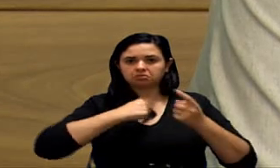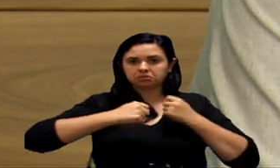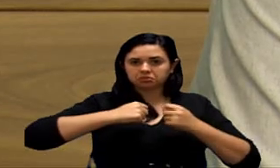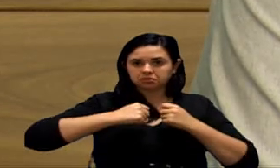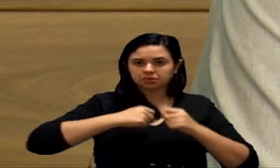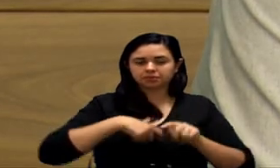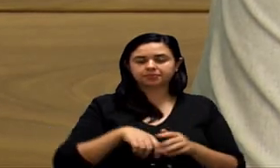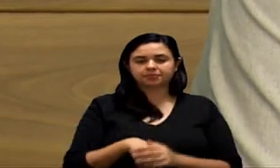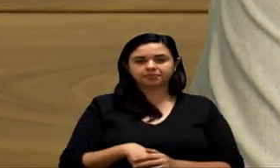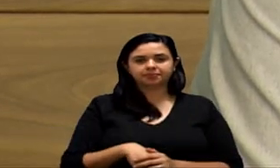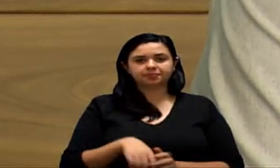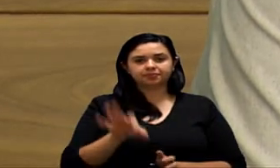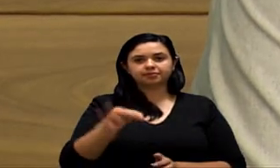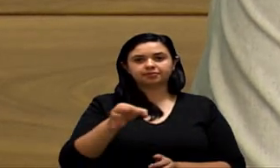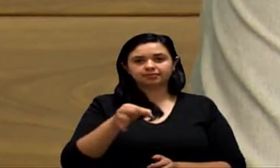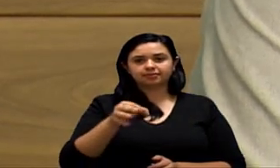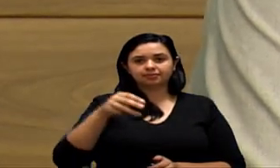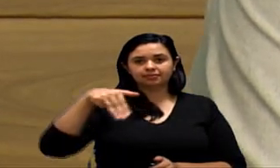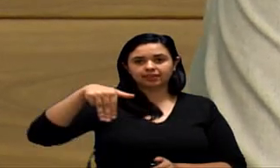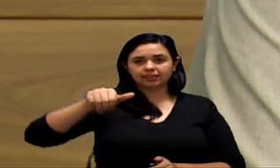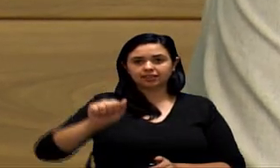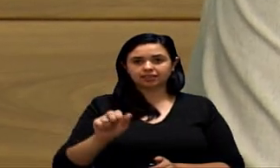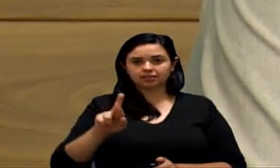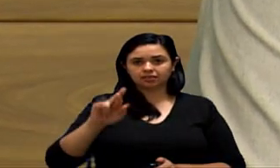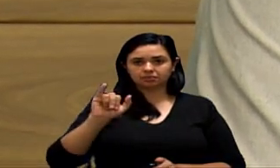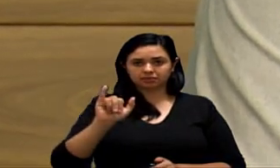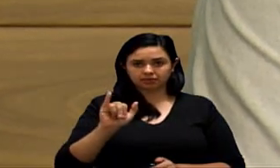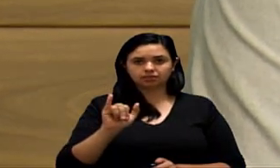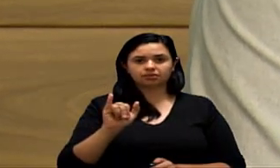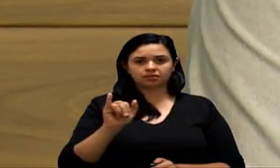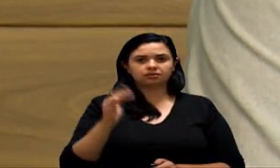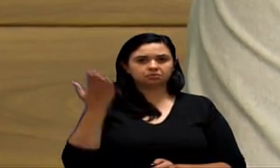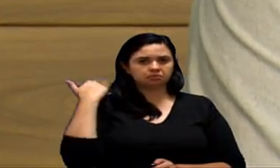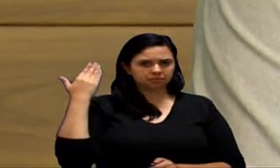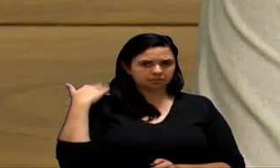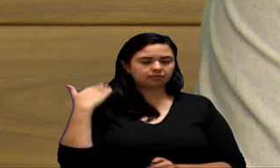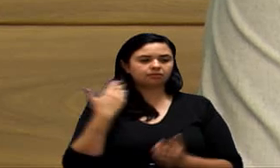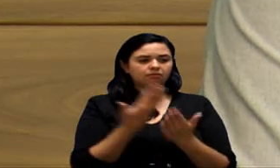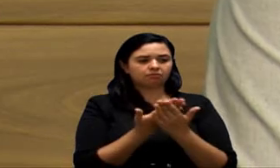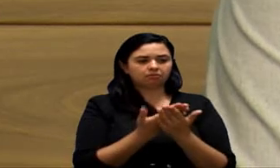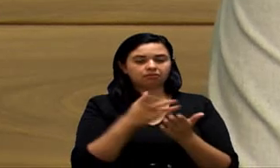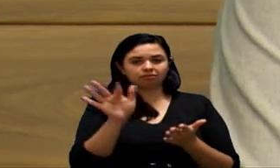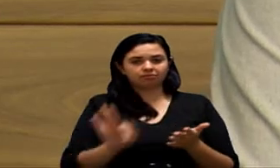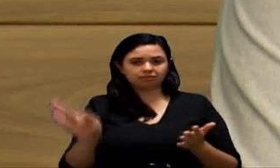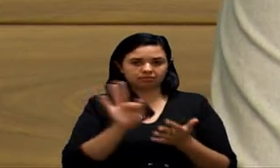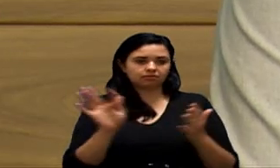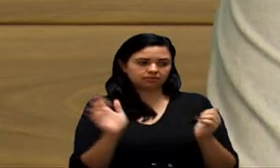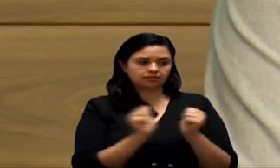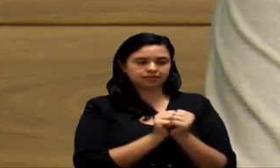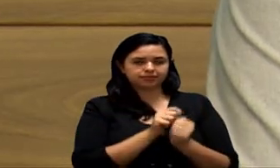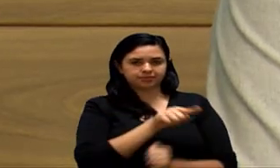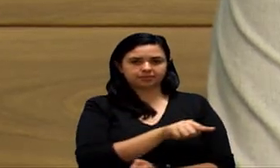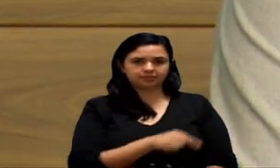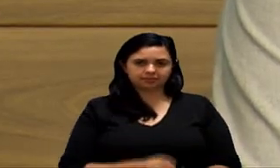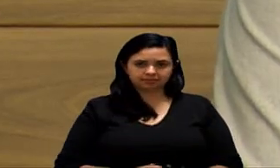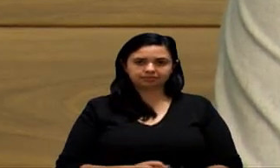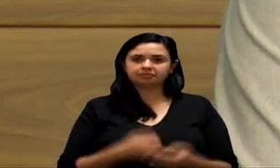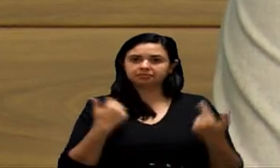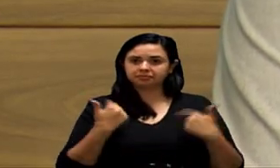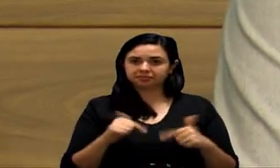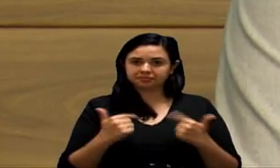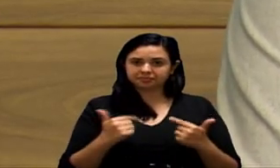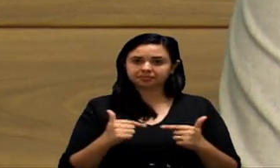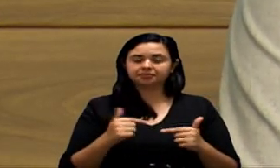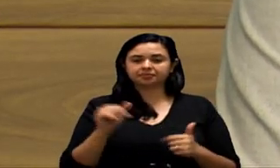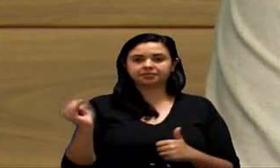Marie. Cheguei a estudei com ela também na época da faculdade, uma pessoa que tem um trabalho fantástico dentro da